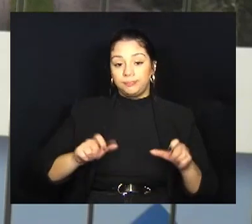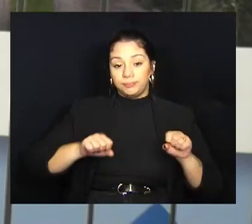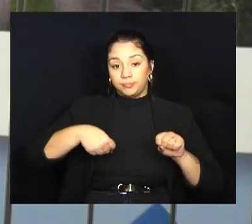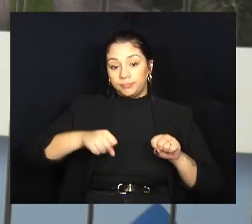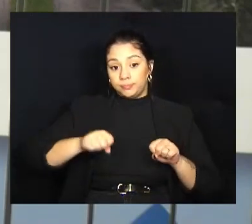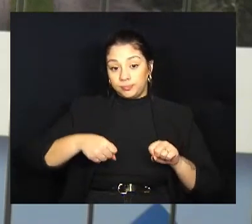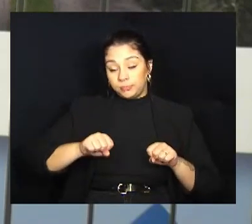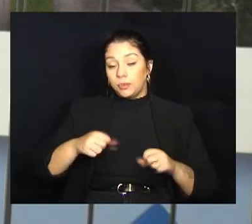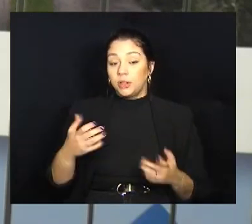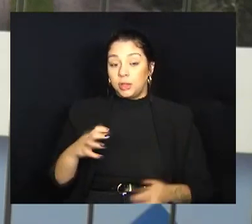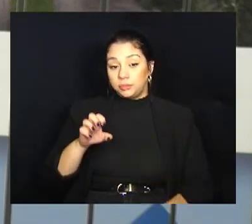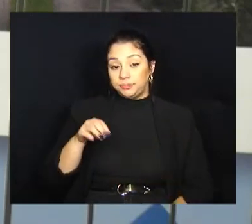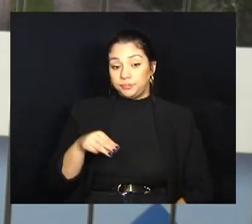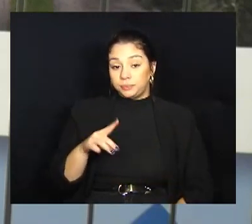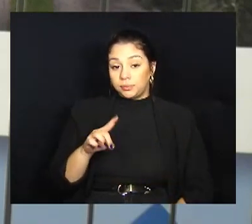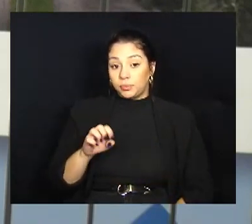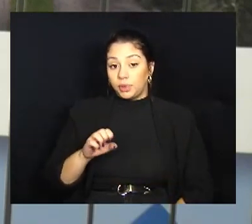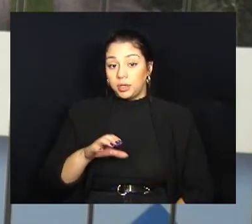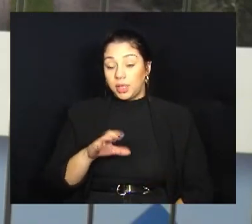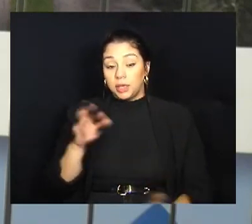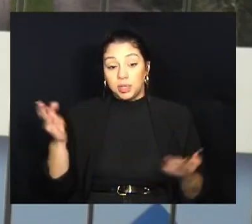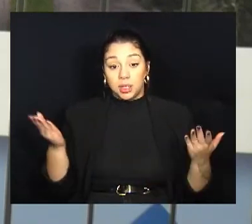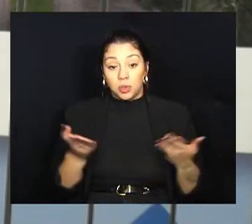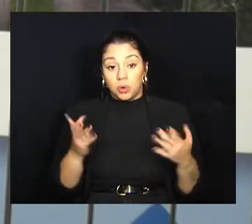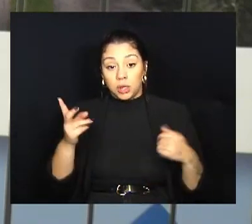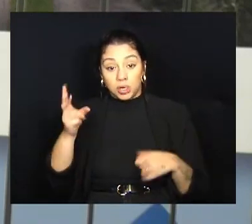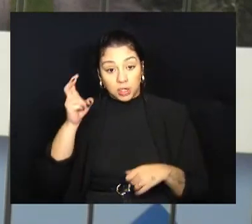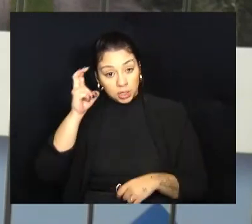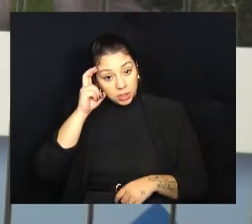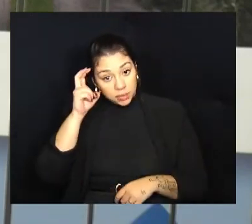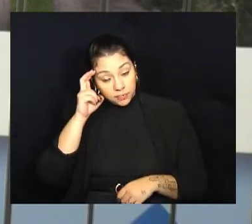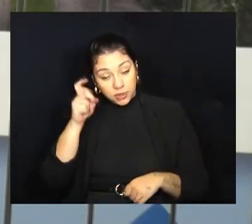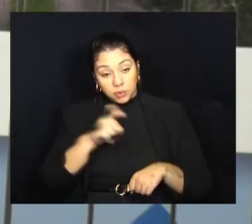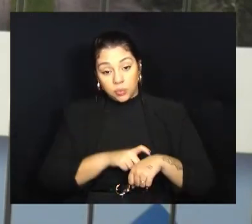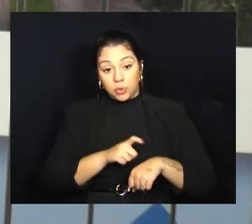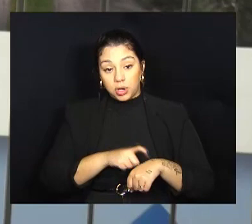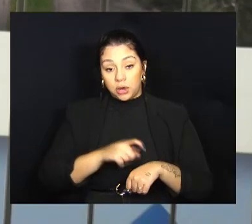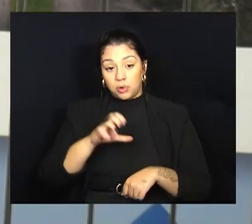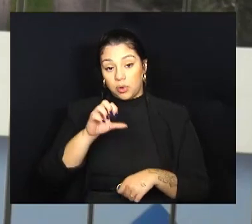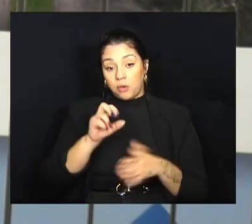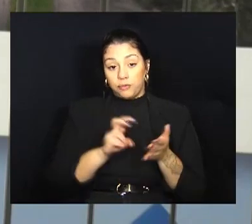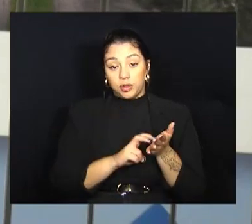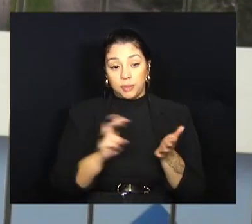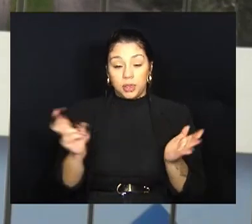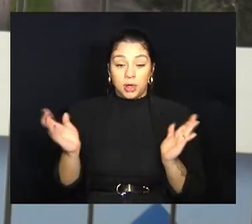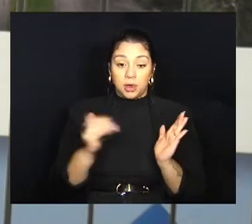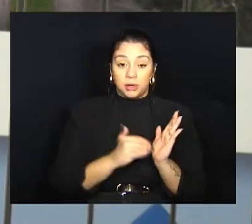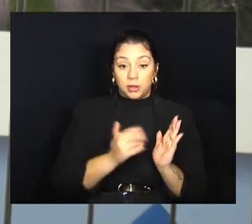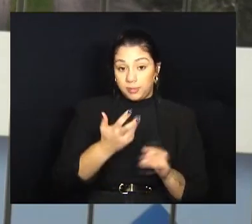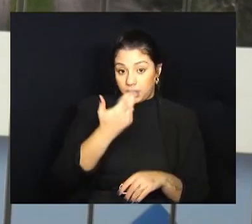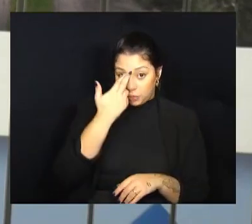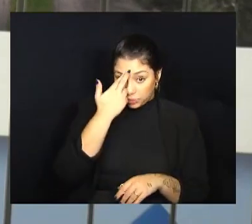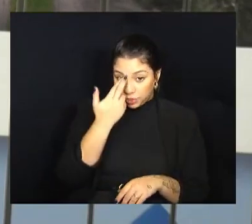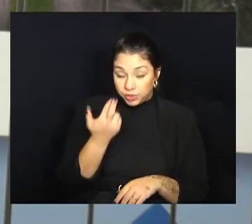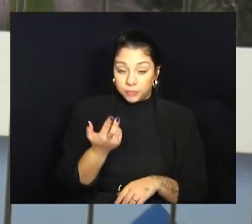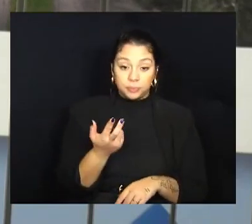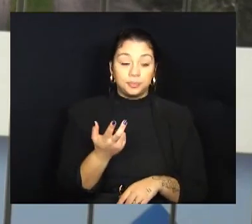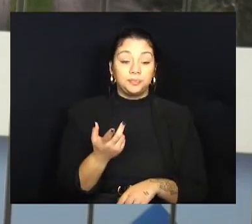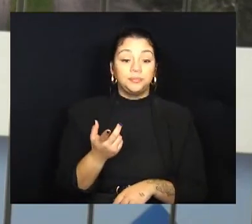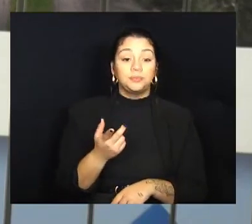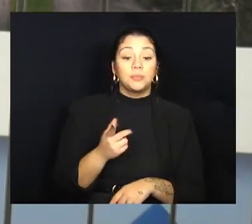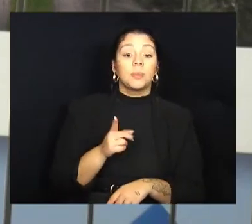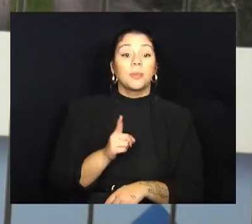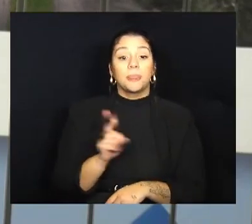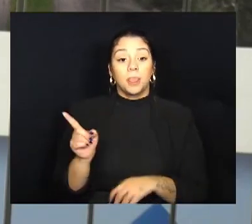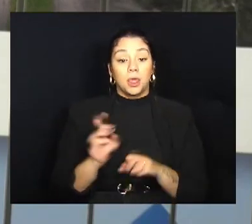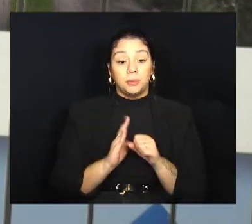INDEC realiza nesta quinta-feira, a partir das 9 horas da manhã até o meio-dia, ali no